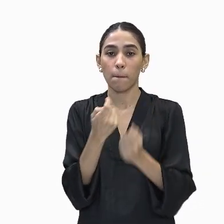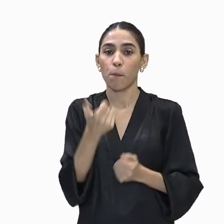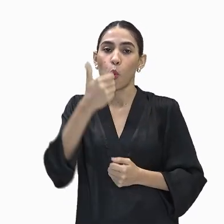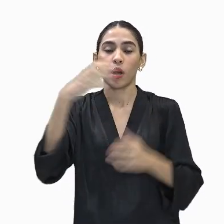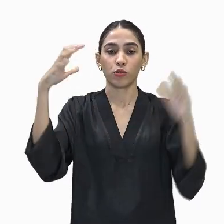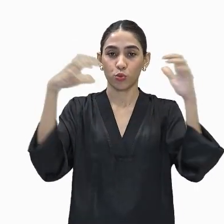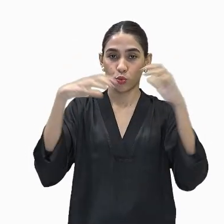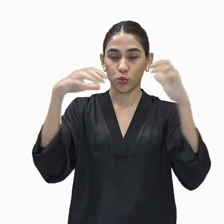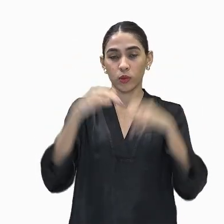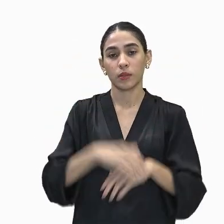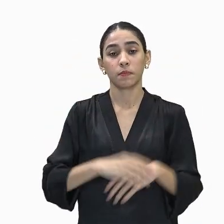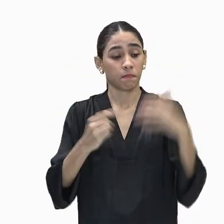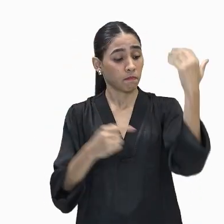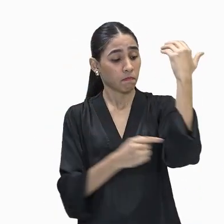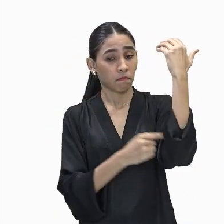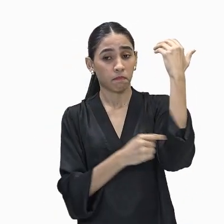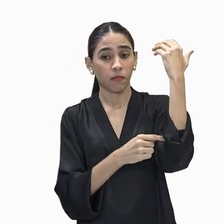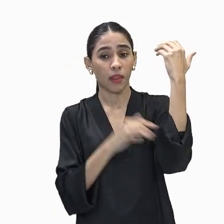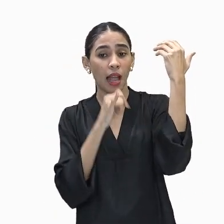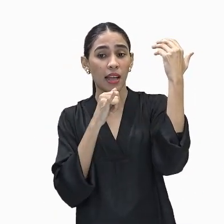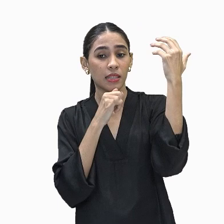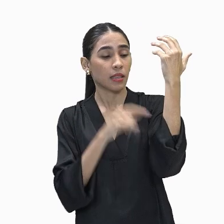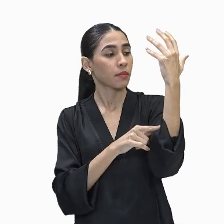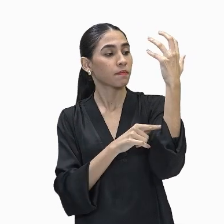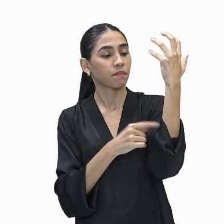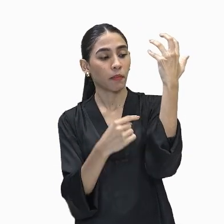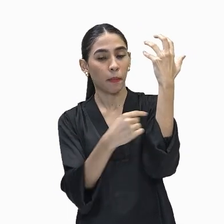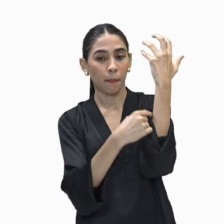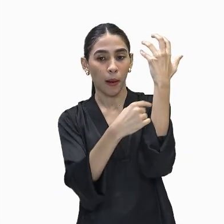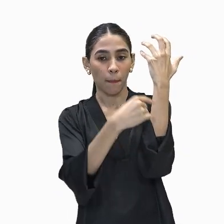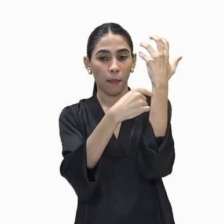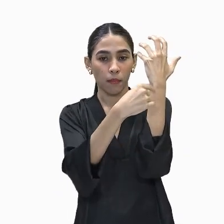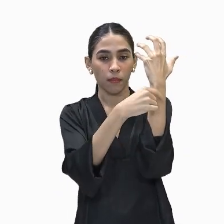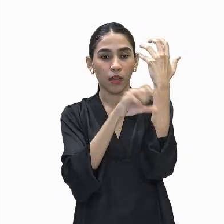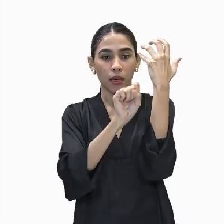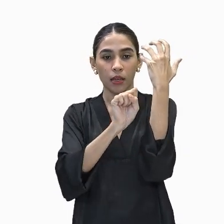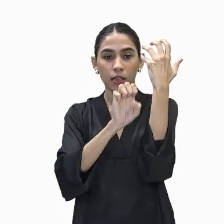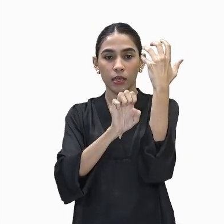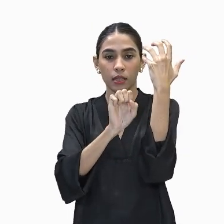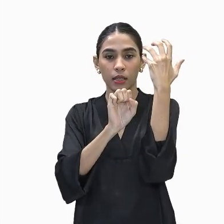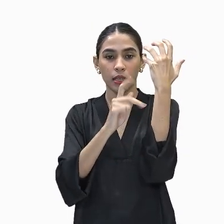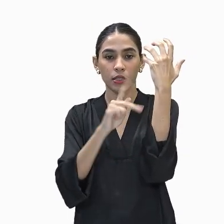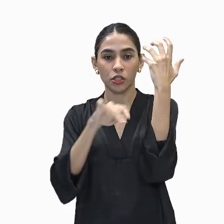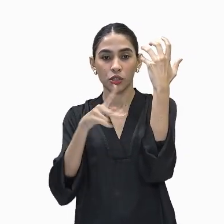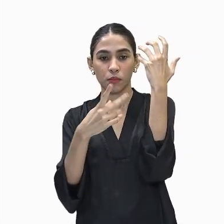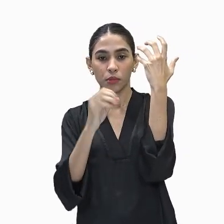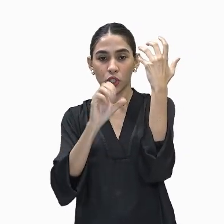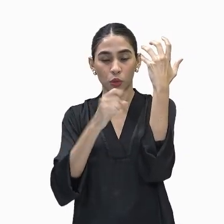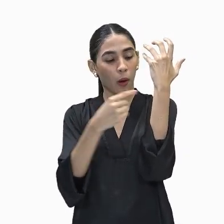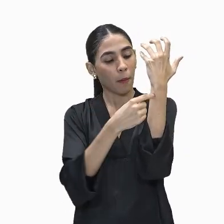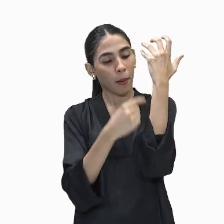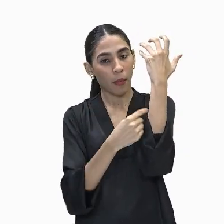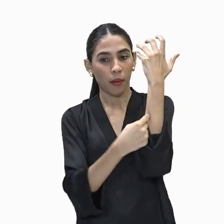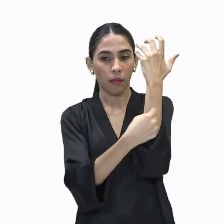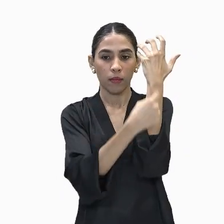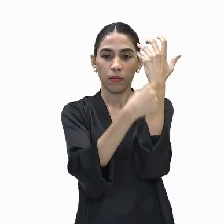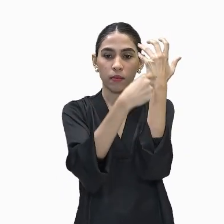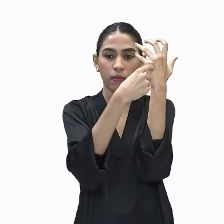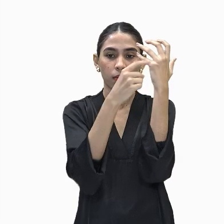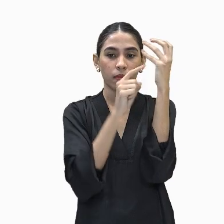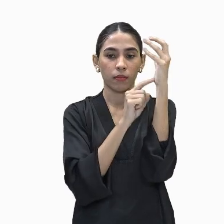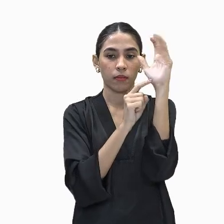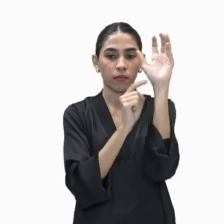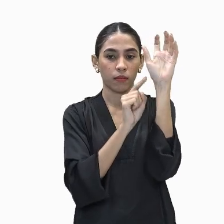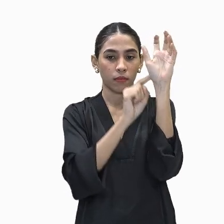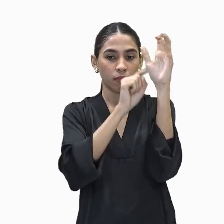por exemplo, apresentam espinhos, né, na sua composição, que é exatamente para